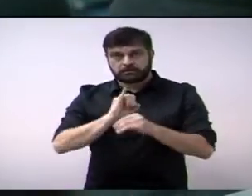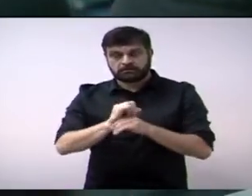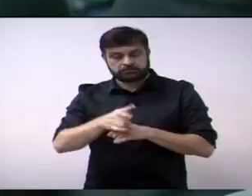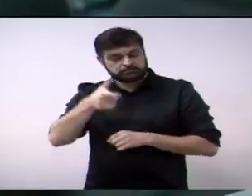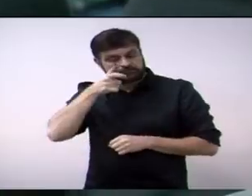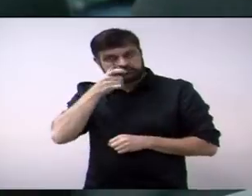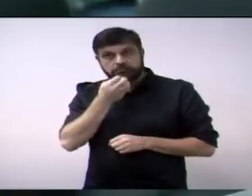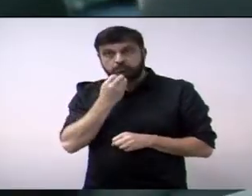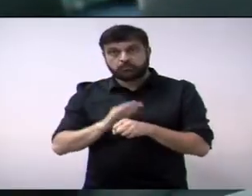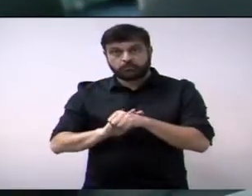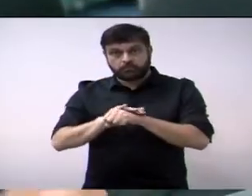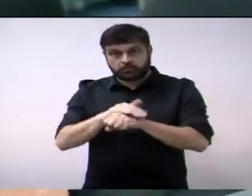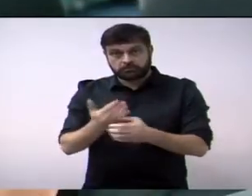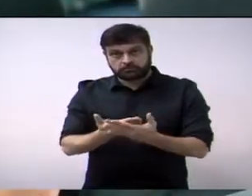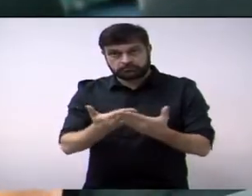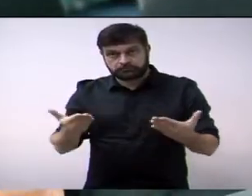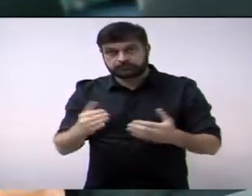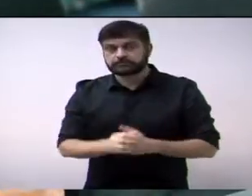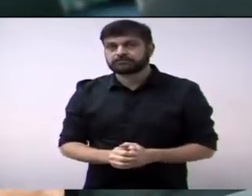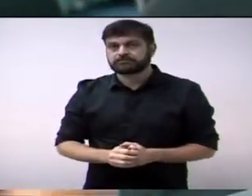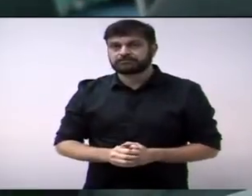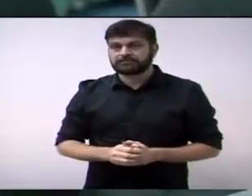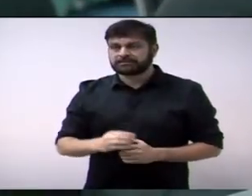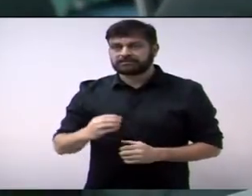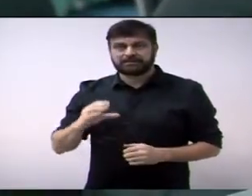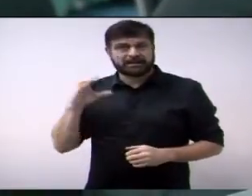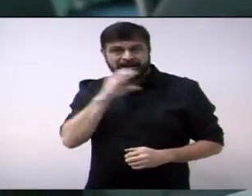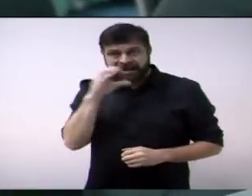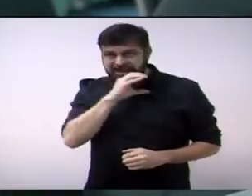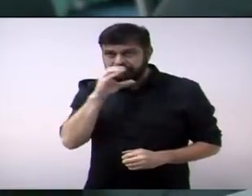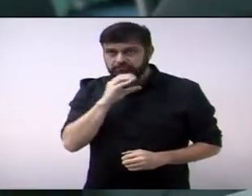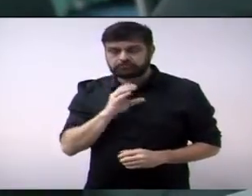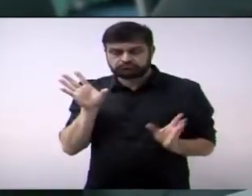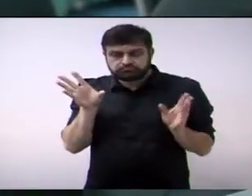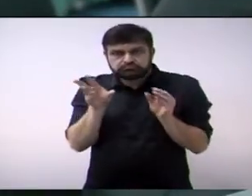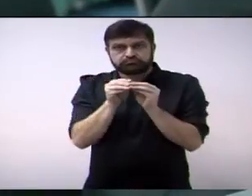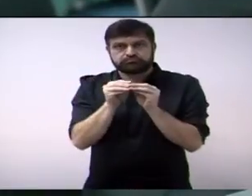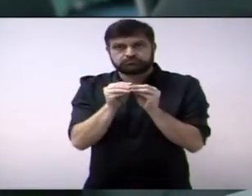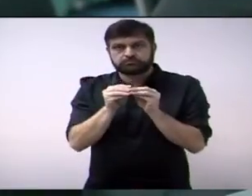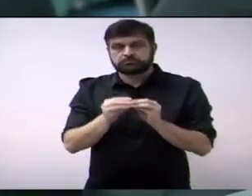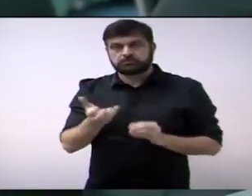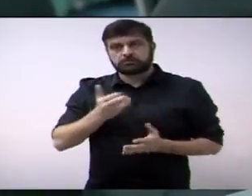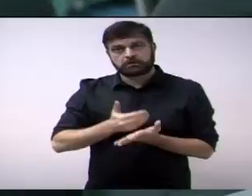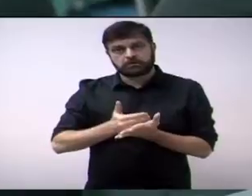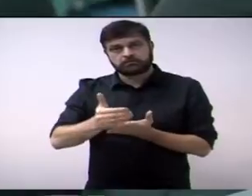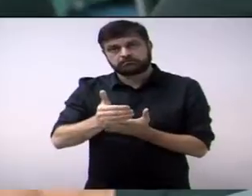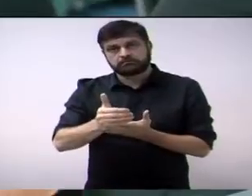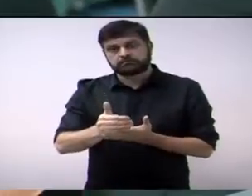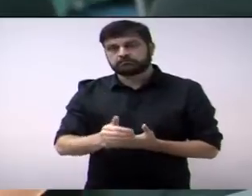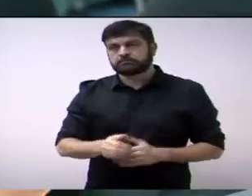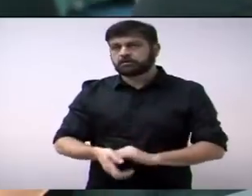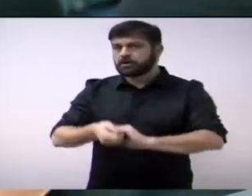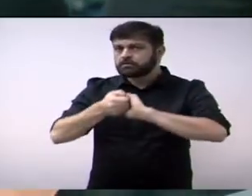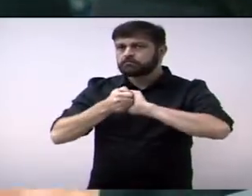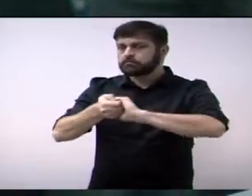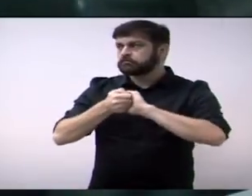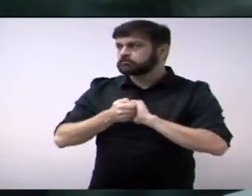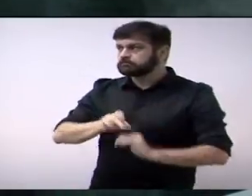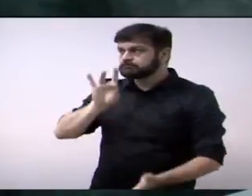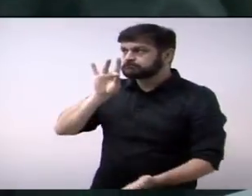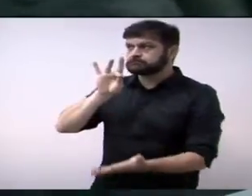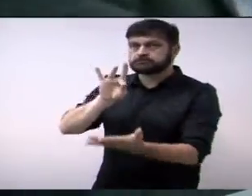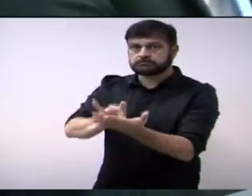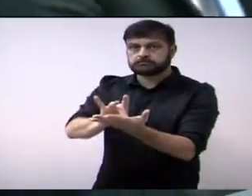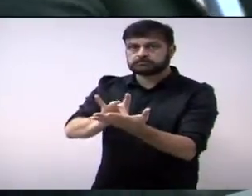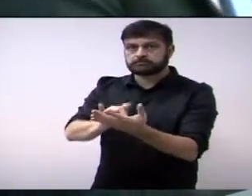noite. Senhor presidente, de maneira bem breve, inicio aqui deixando meus mais sinceros cumprimentos à